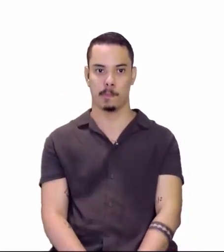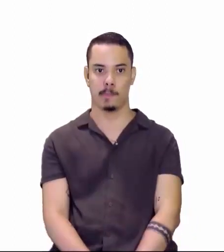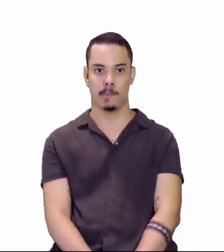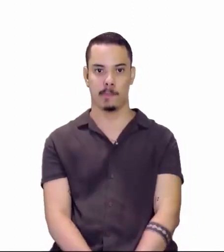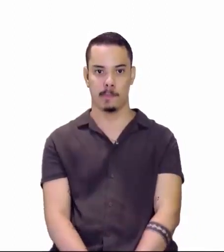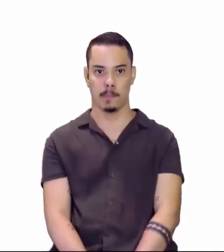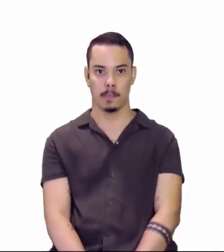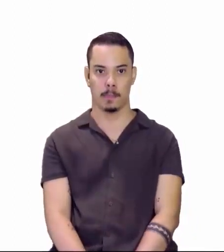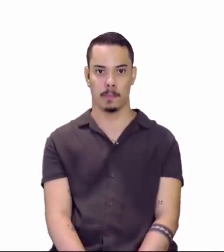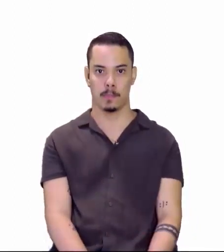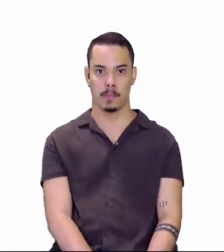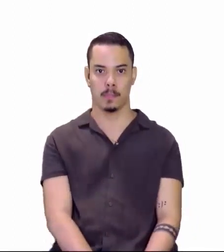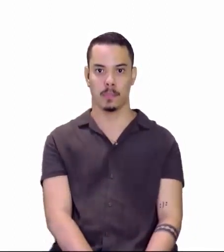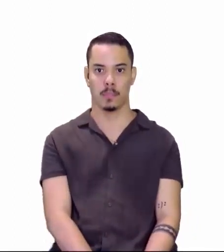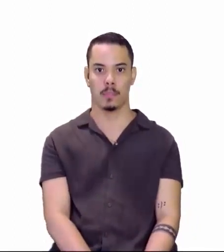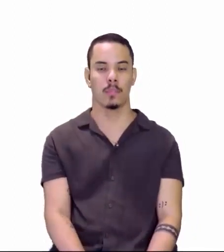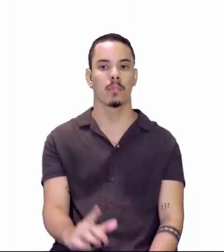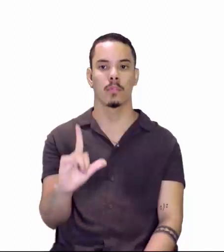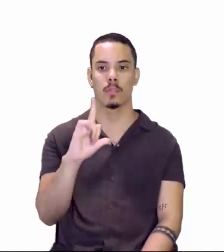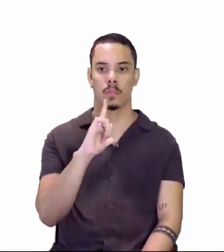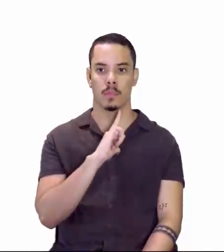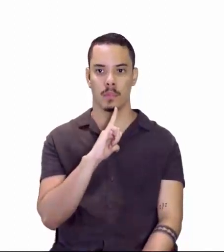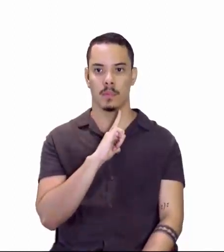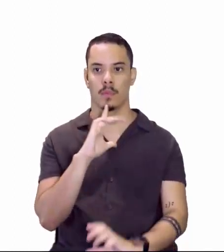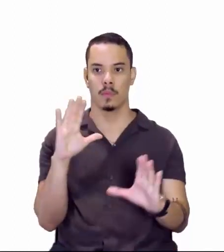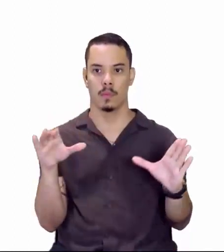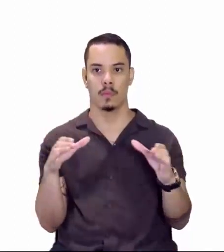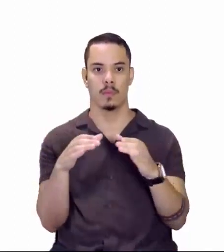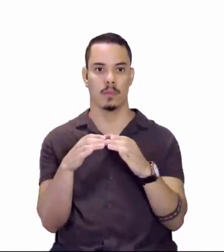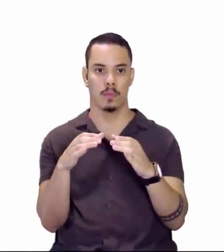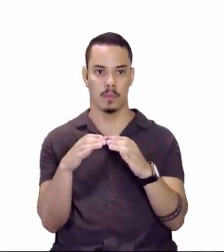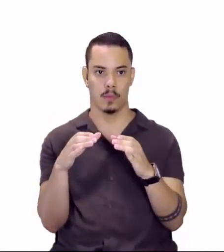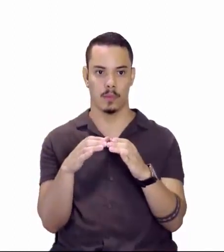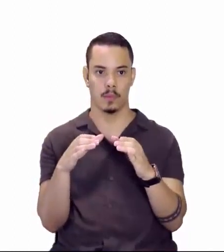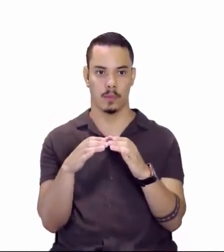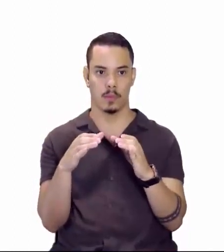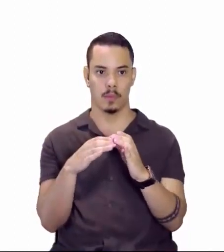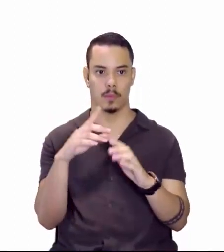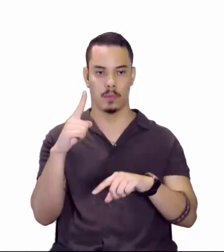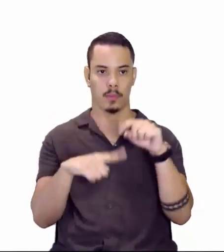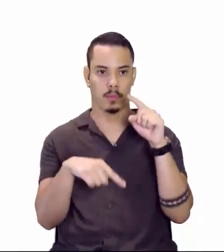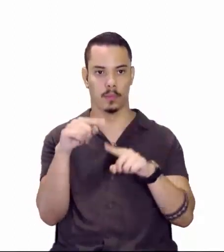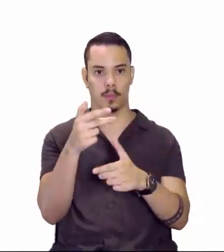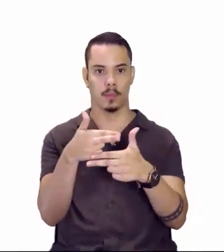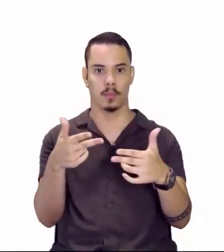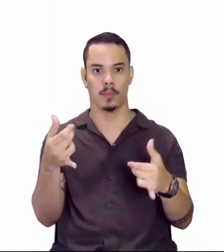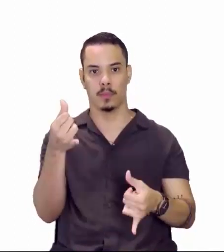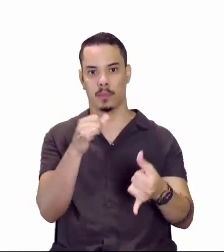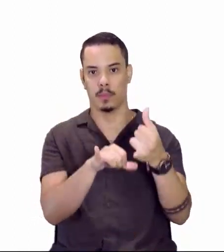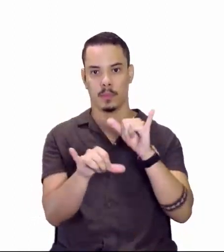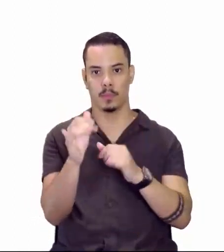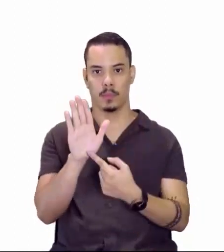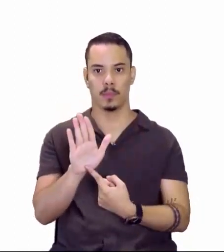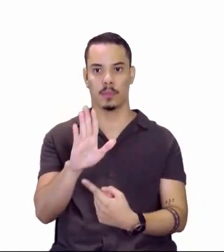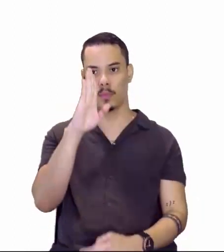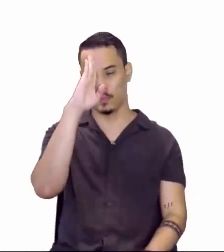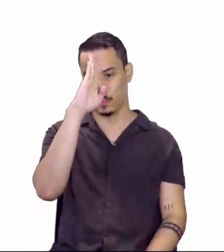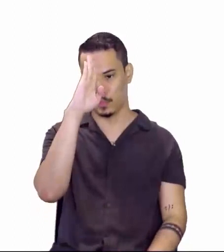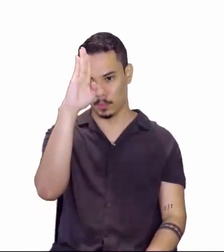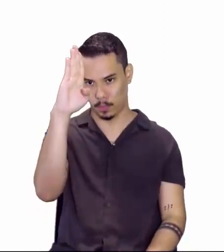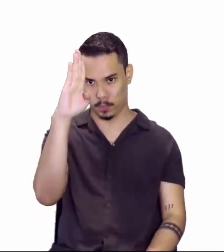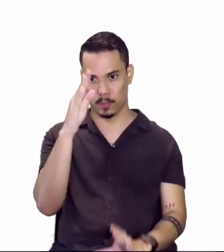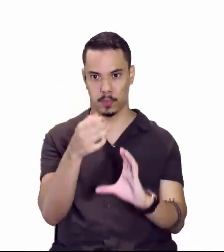existe um conjunto de elementos químicos que apresenta como principais